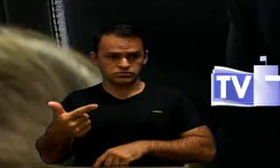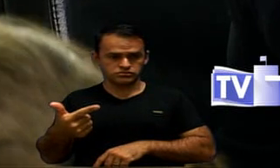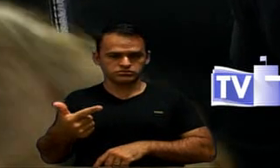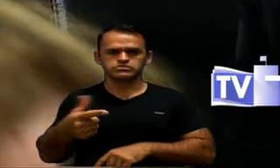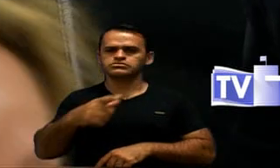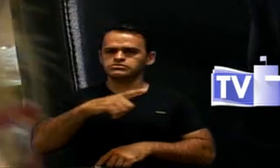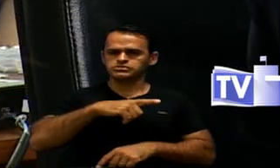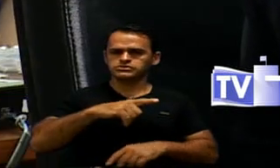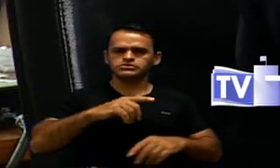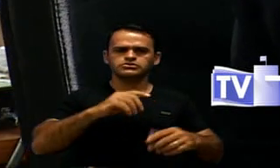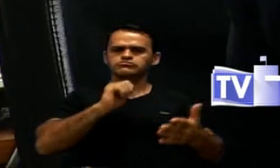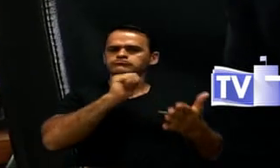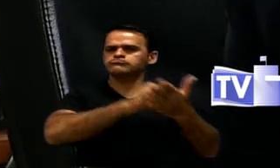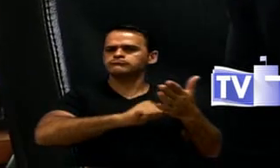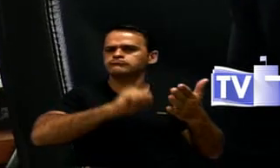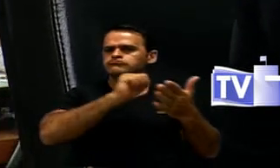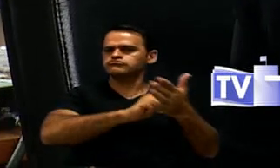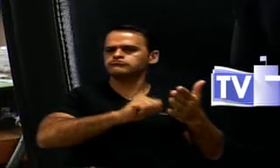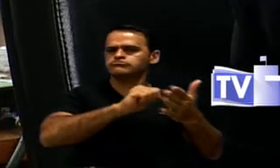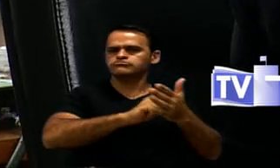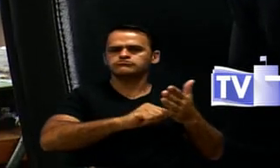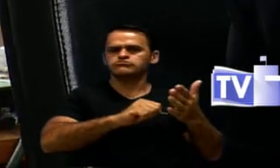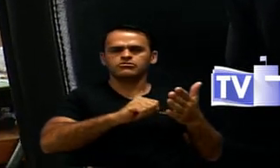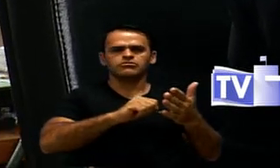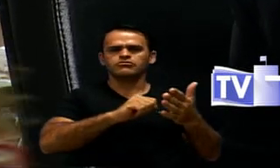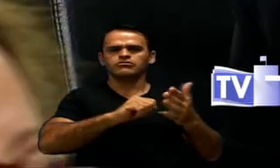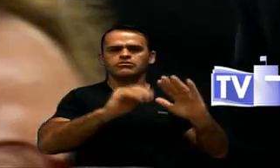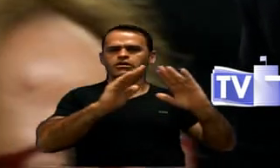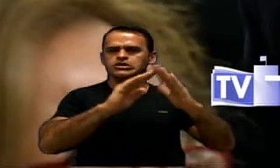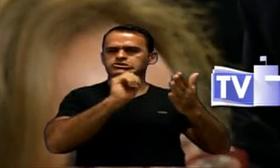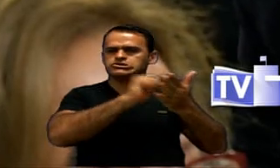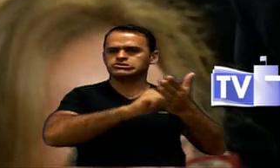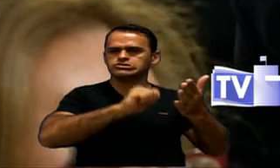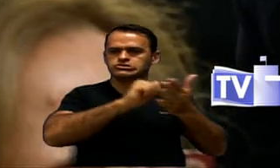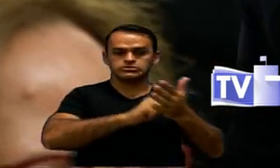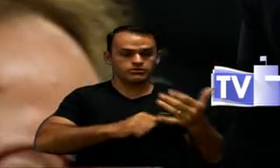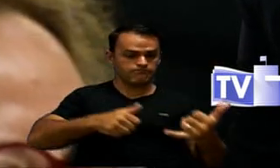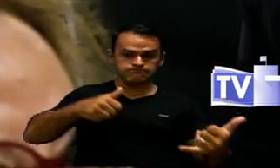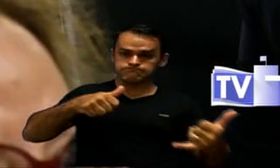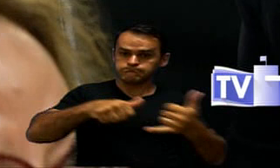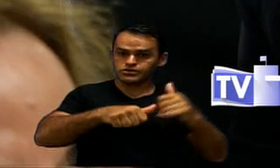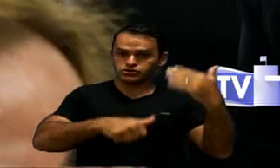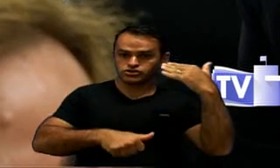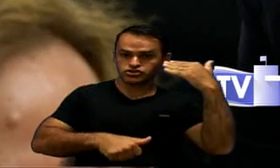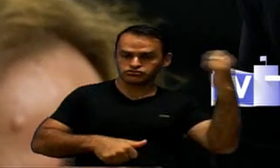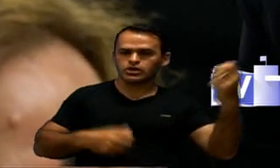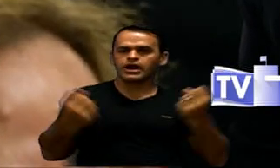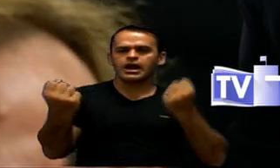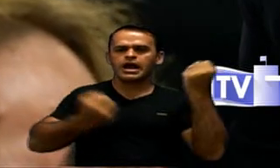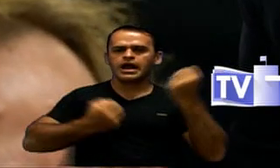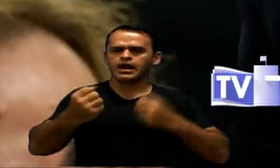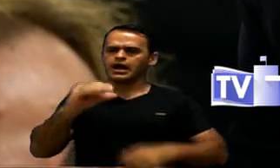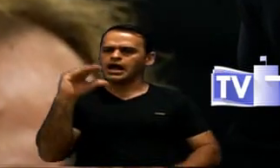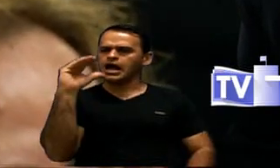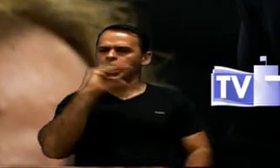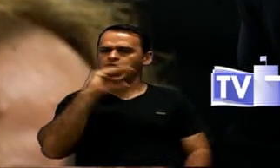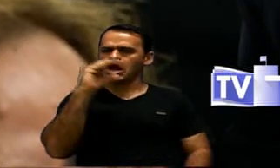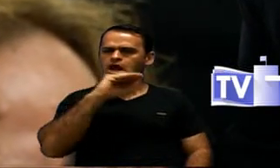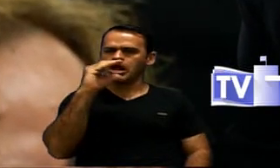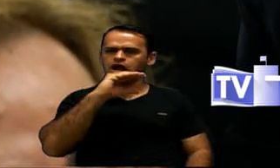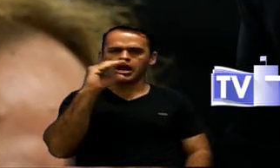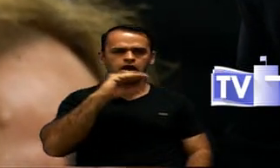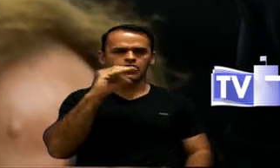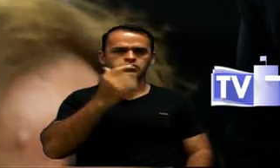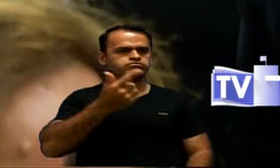na porta dessa vítima aí. E a guarda deslocou uma viatura, onde foi possível